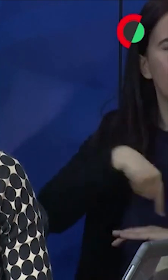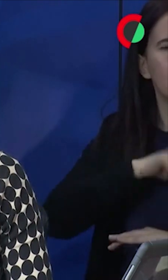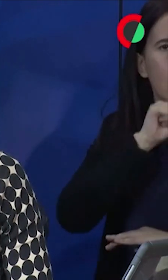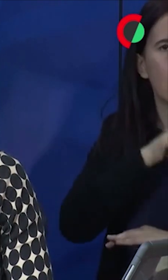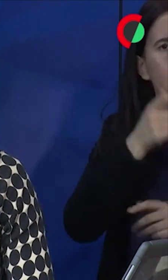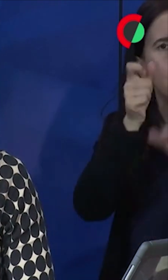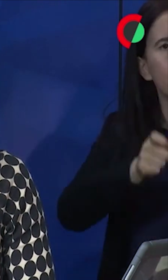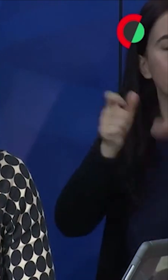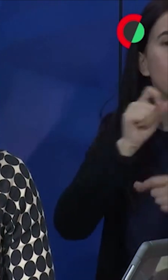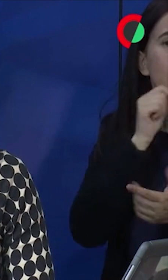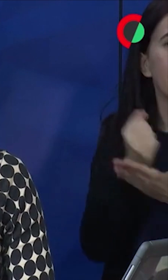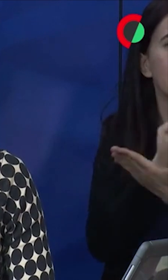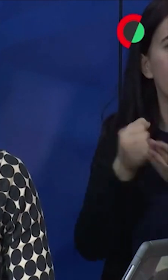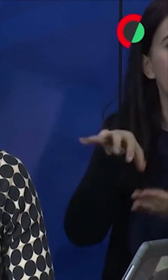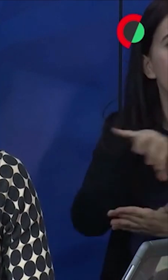seguramente pessoas que virão